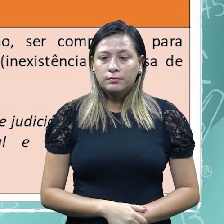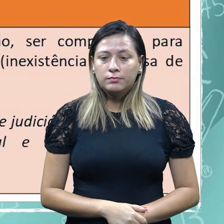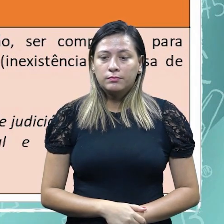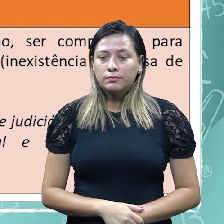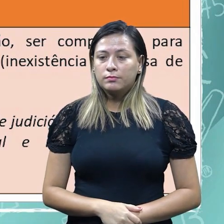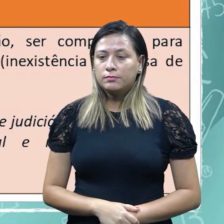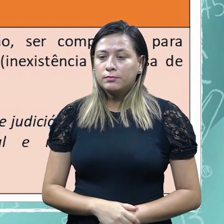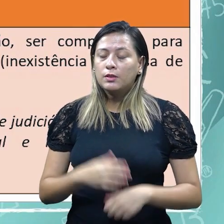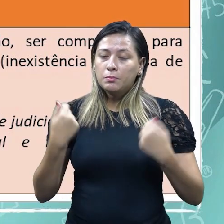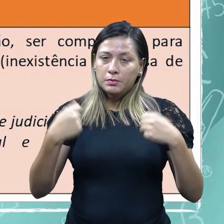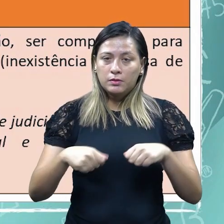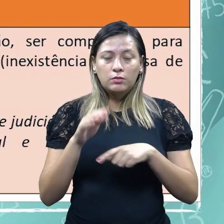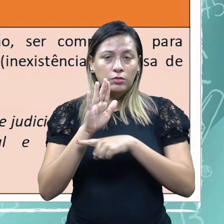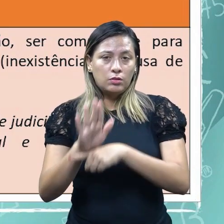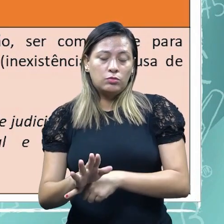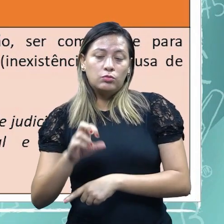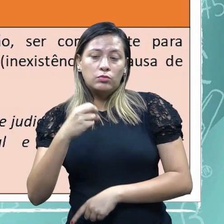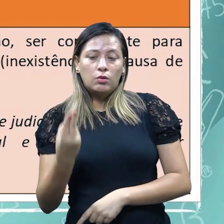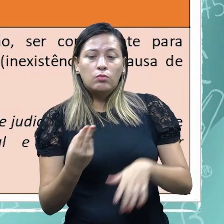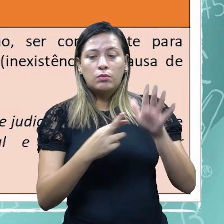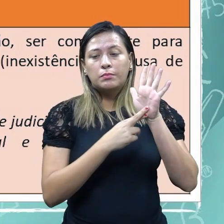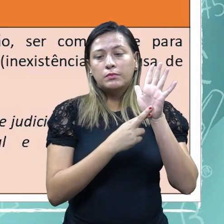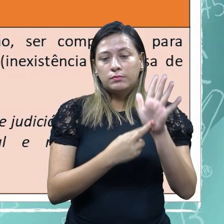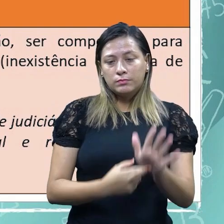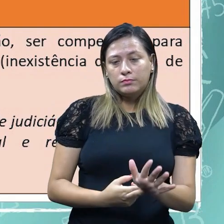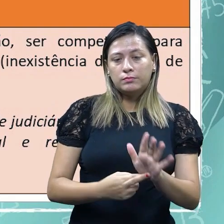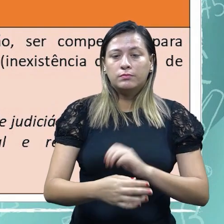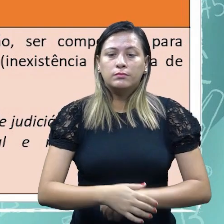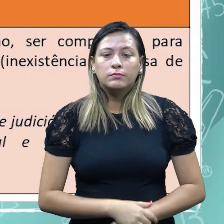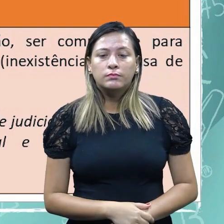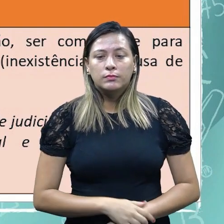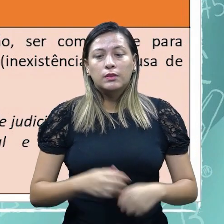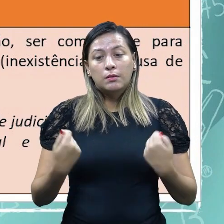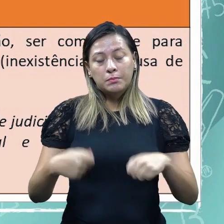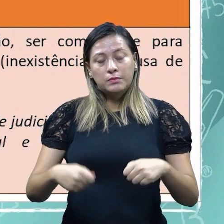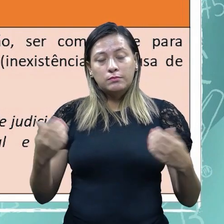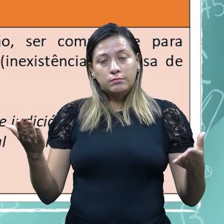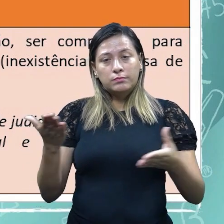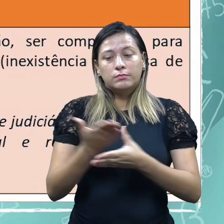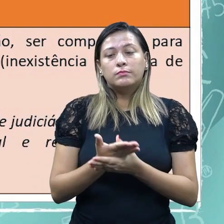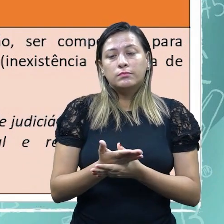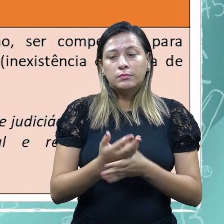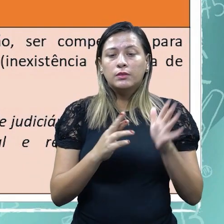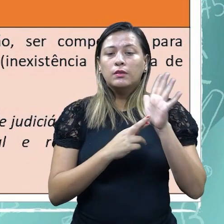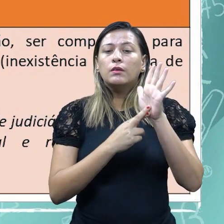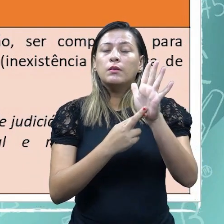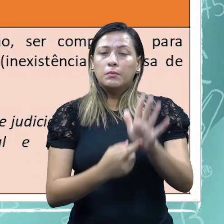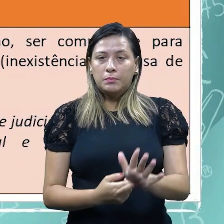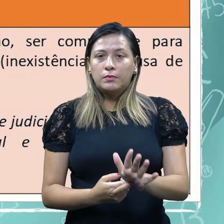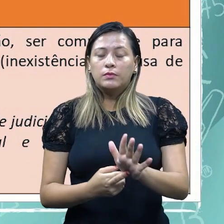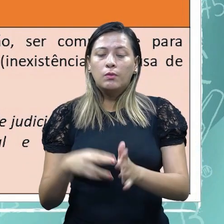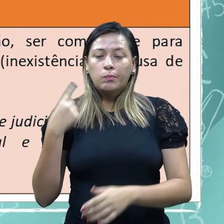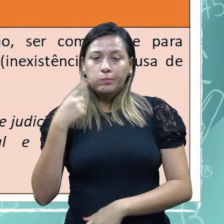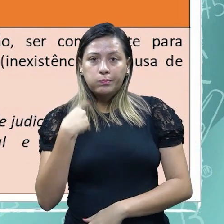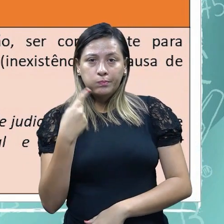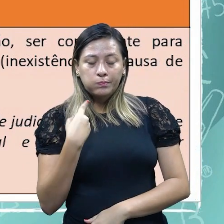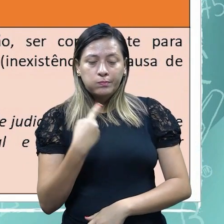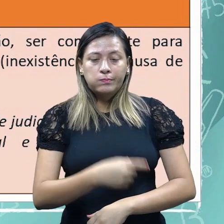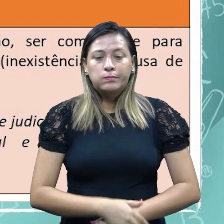há a possibilidade da assistência ou então da representação, capacidade processual e representação